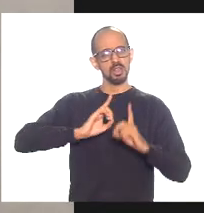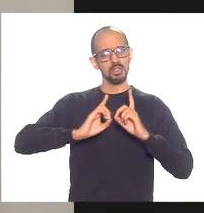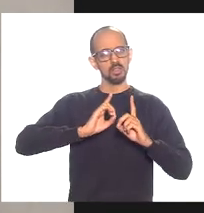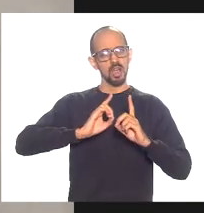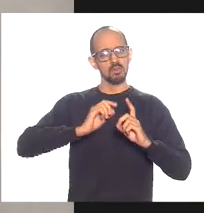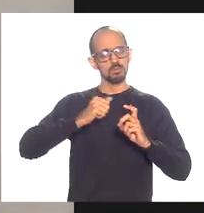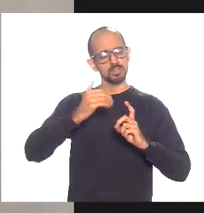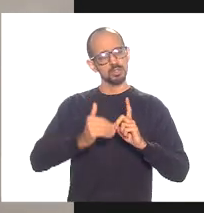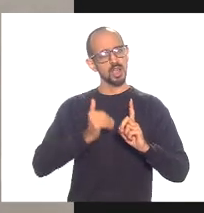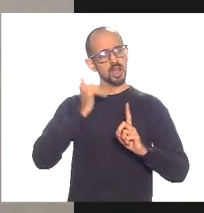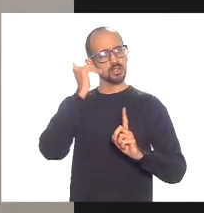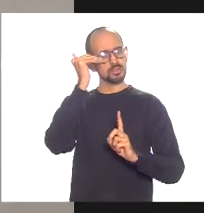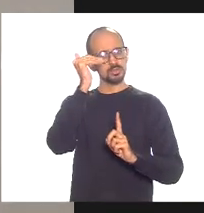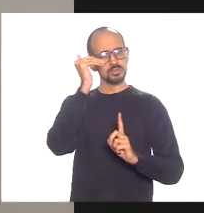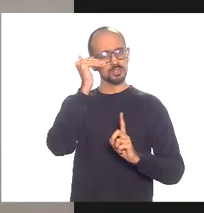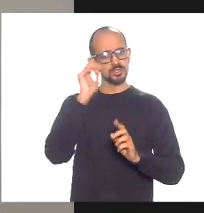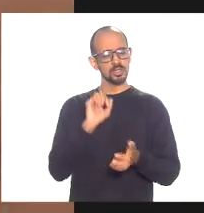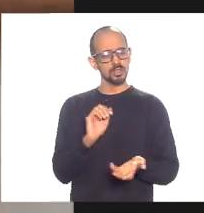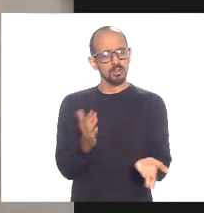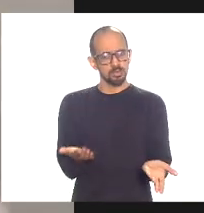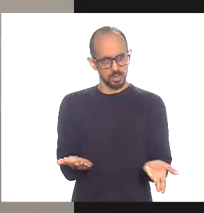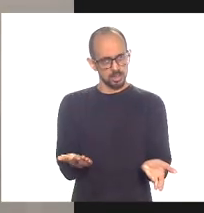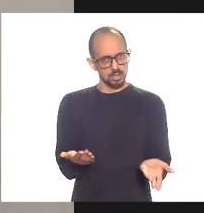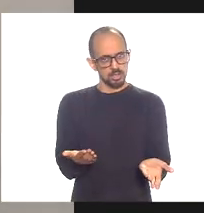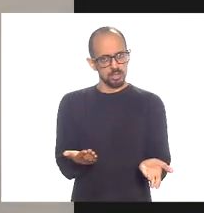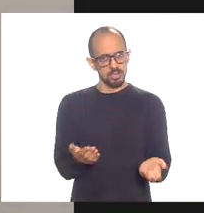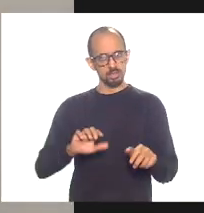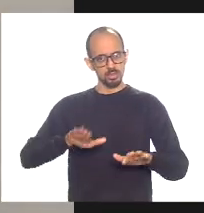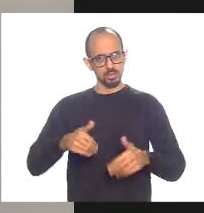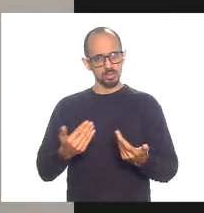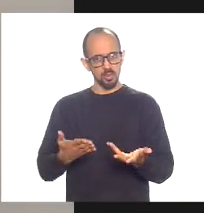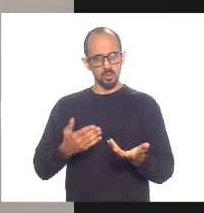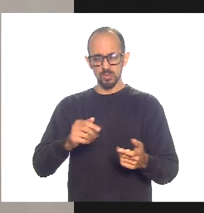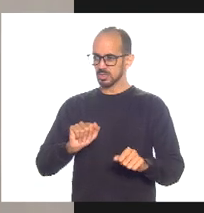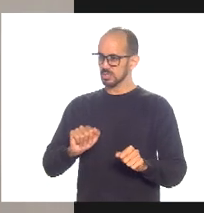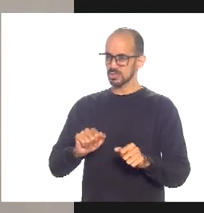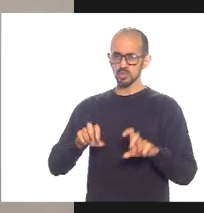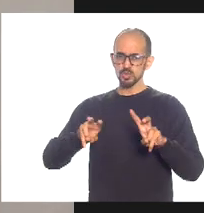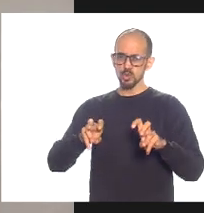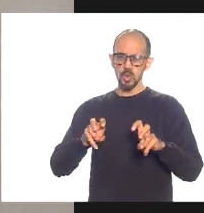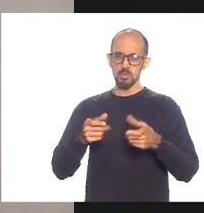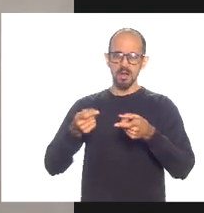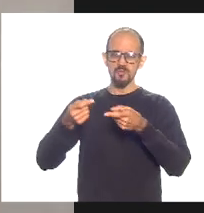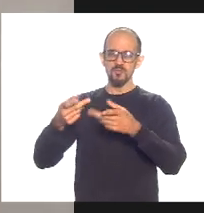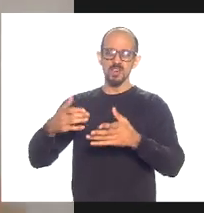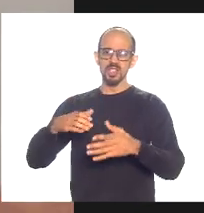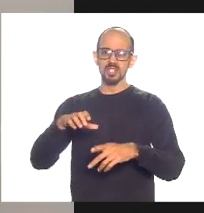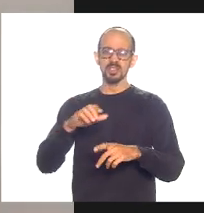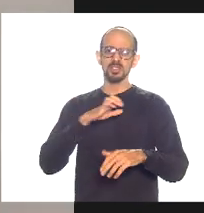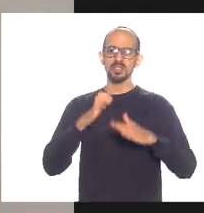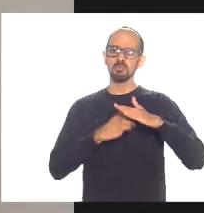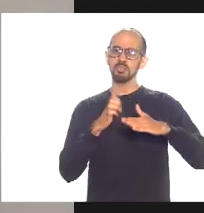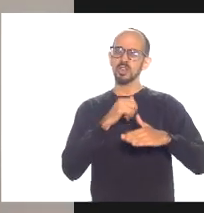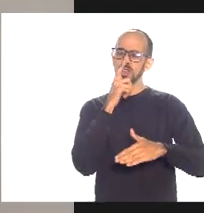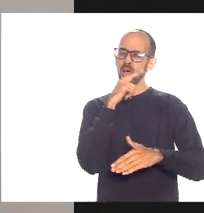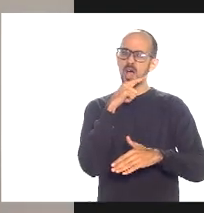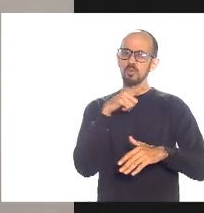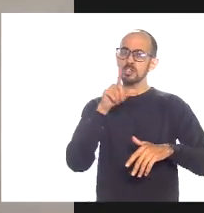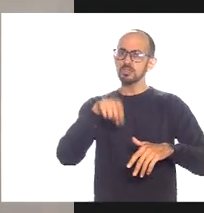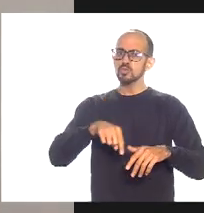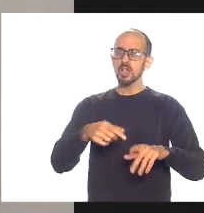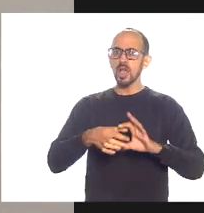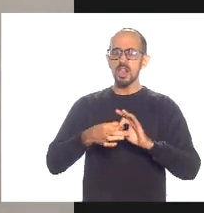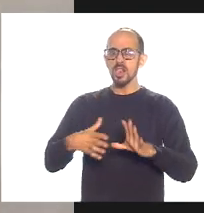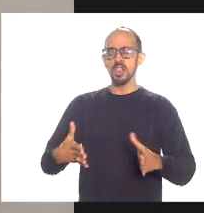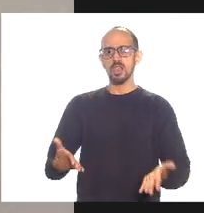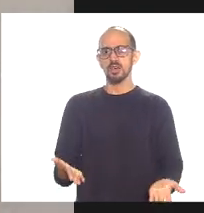muito claro, essa questão de nova modelagem da SEDAE é democrático.